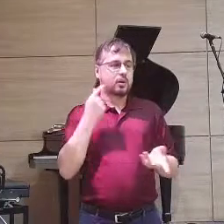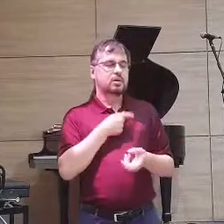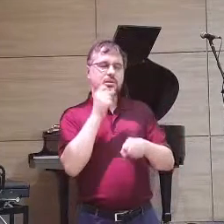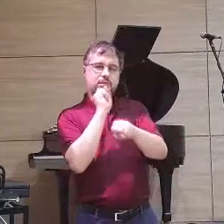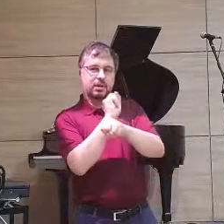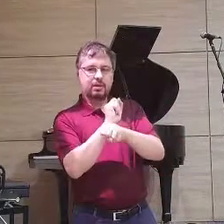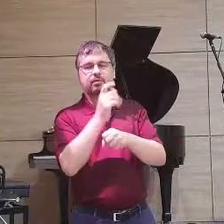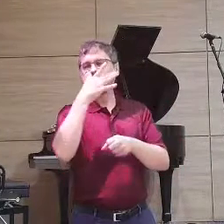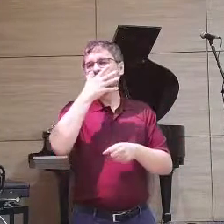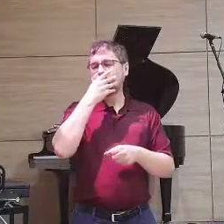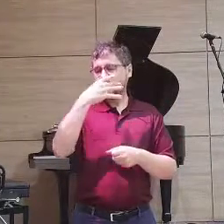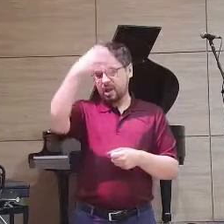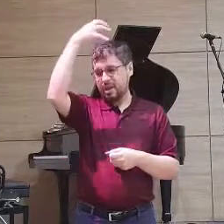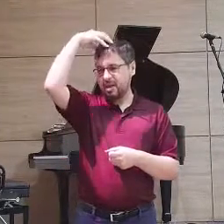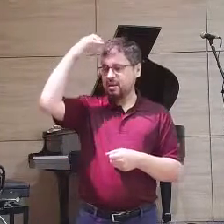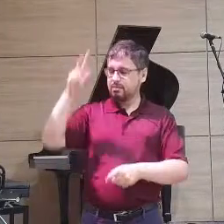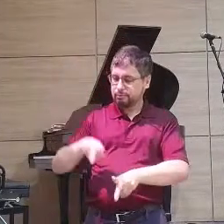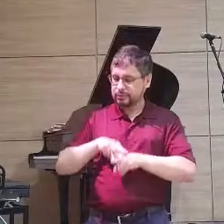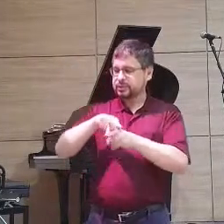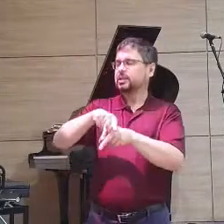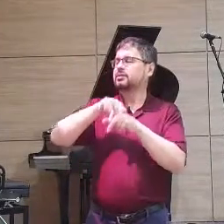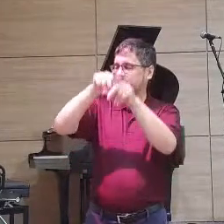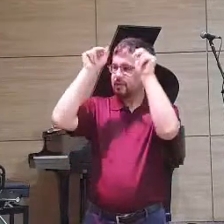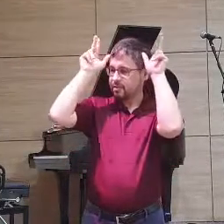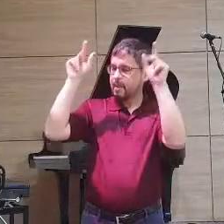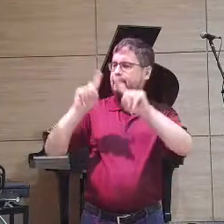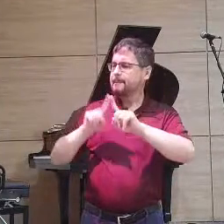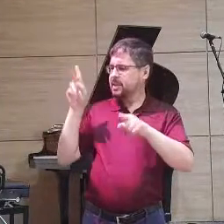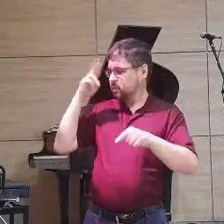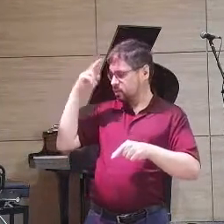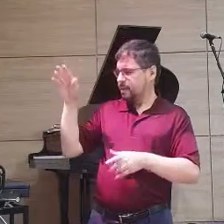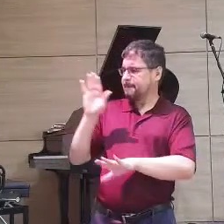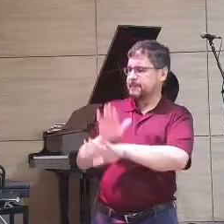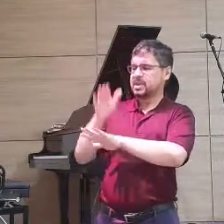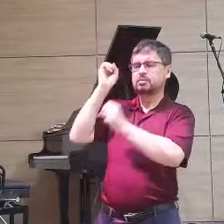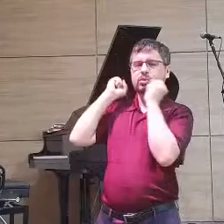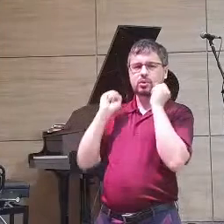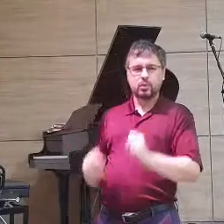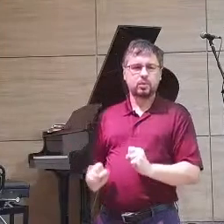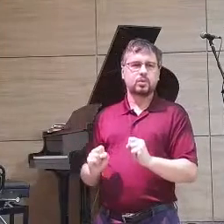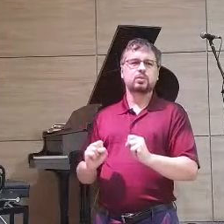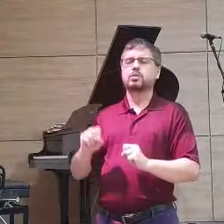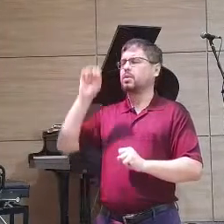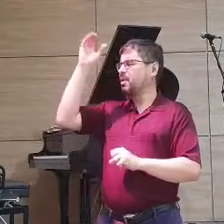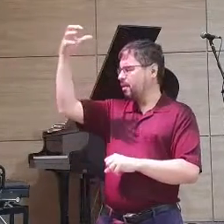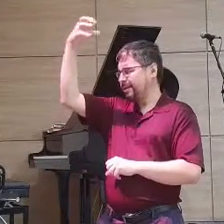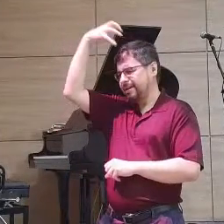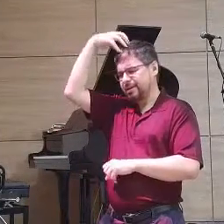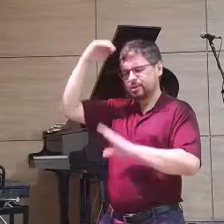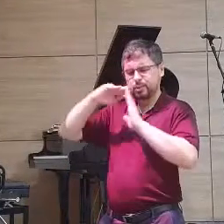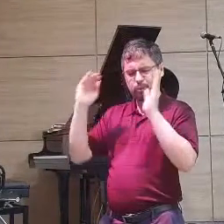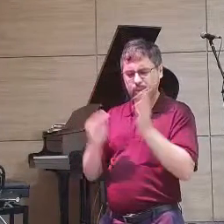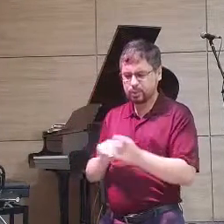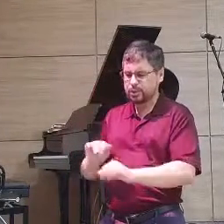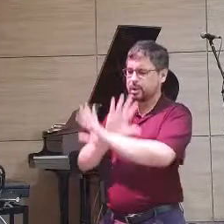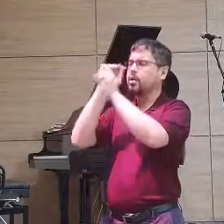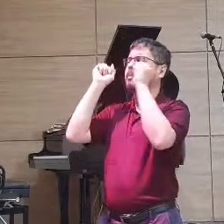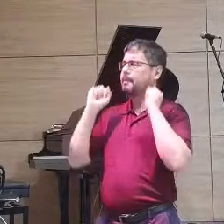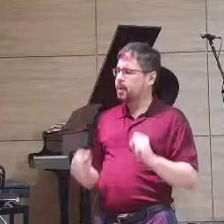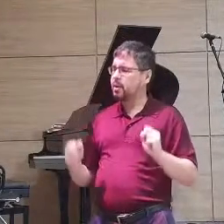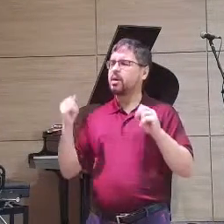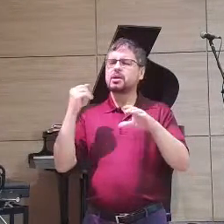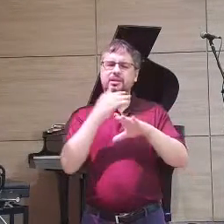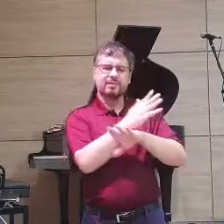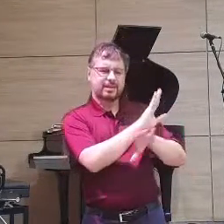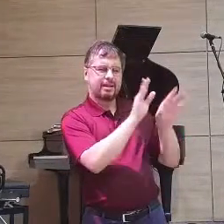mas o senhor é muito mais profundo o senhor é muito mais poderoso o senhor é o rei de toda a glória o senhor pode atravessar